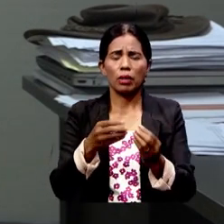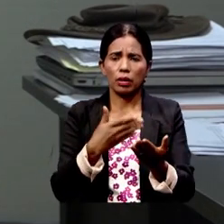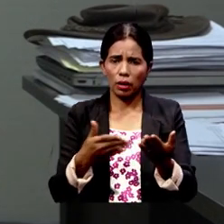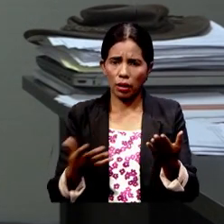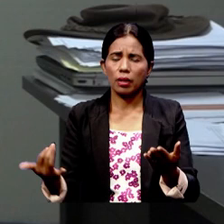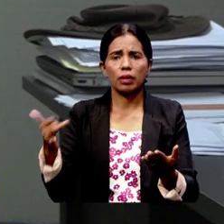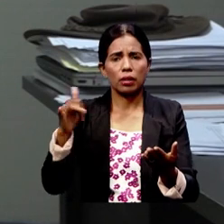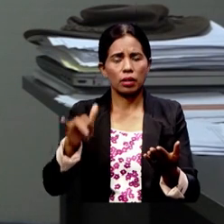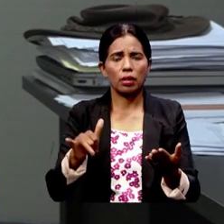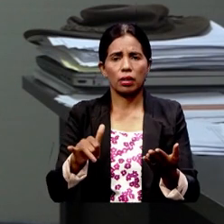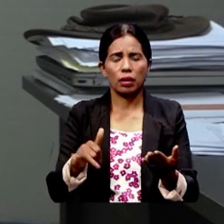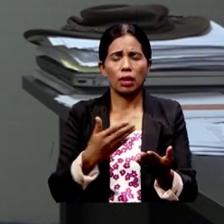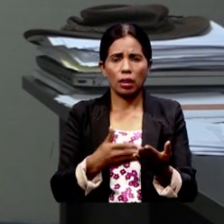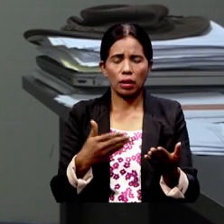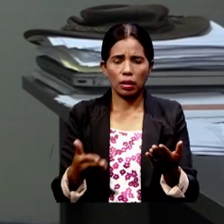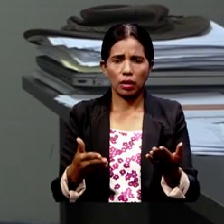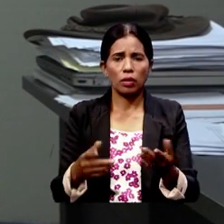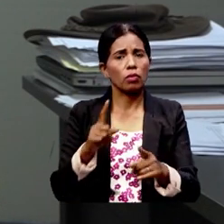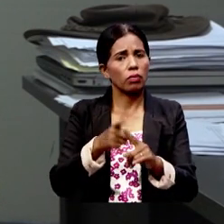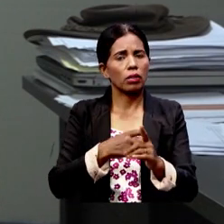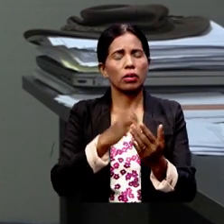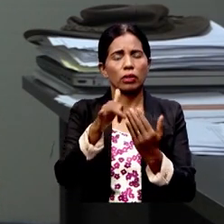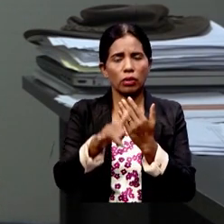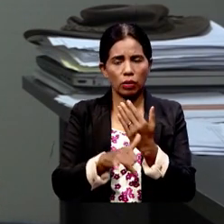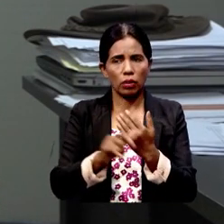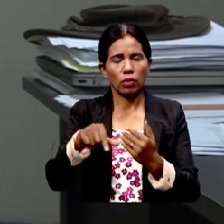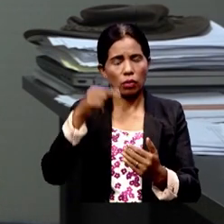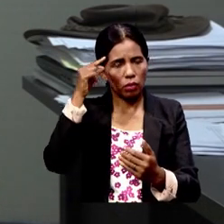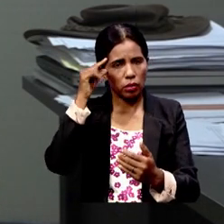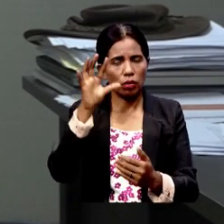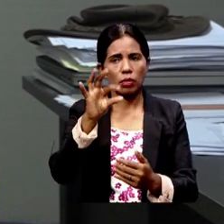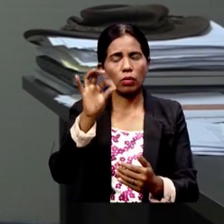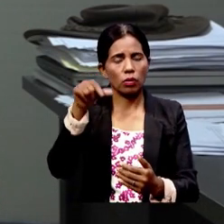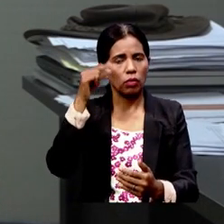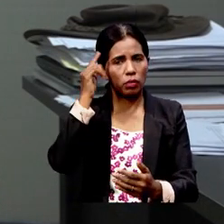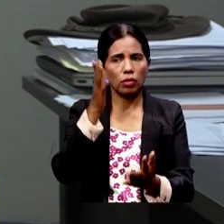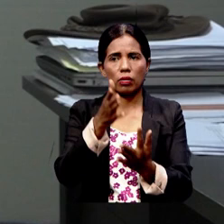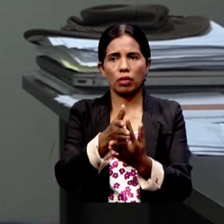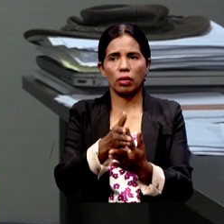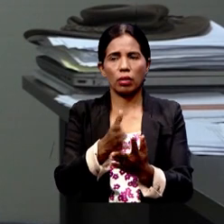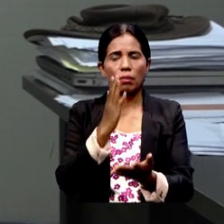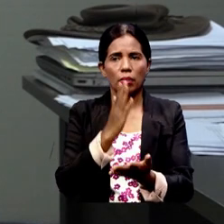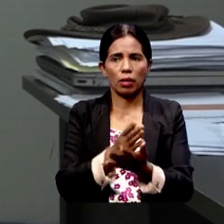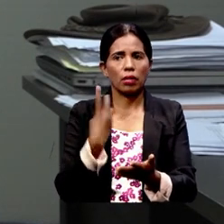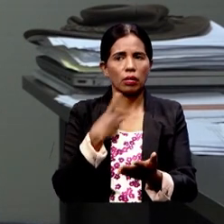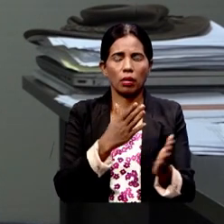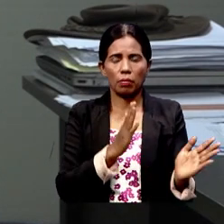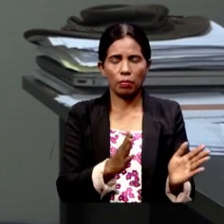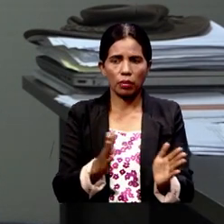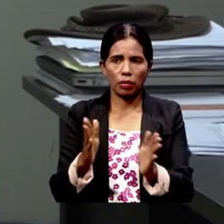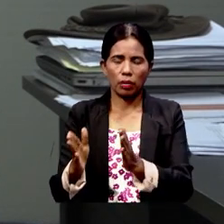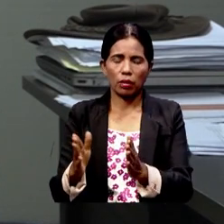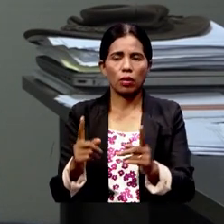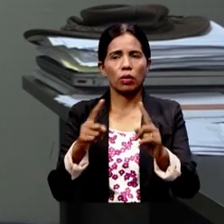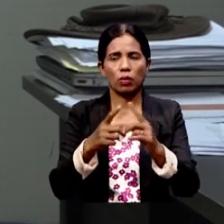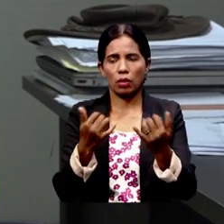neita, foi dado que Jesuílio vai ir a governo, no governo Itama, pendente vai ter processo de aprovisionamento. Então